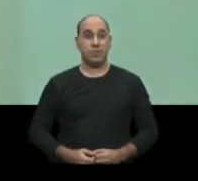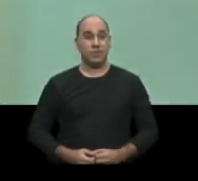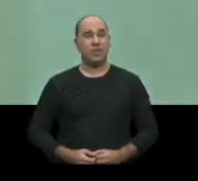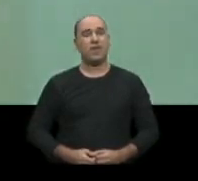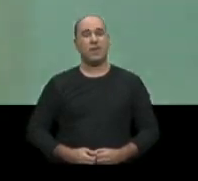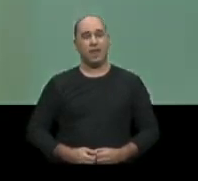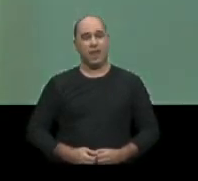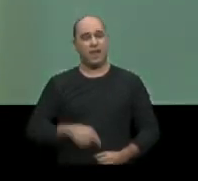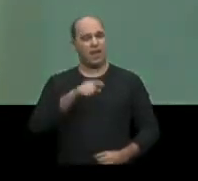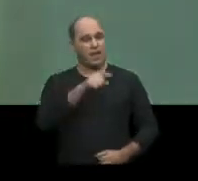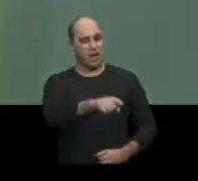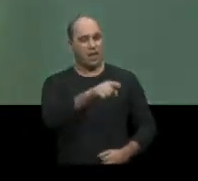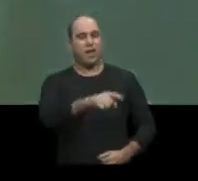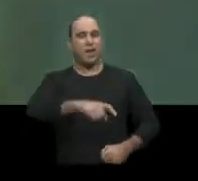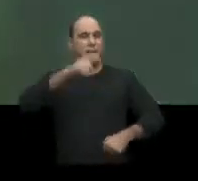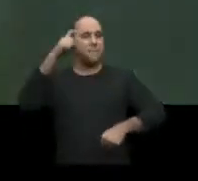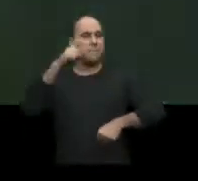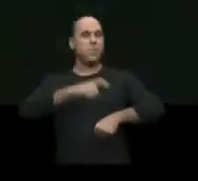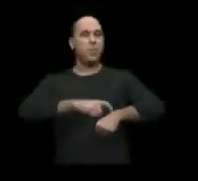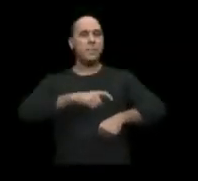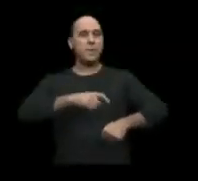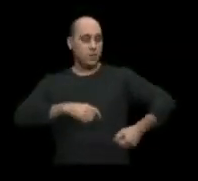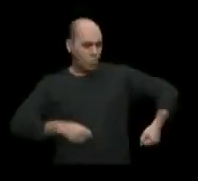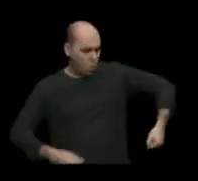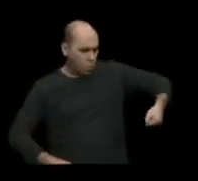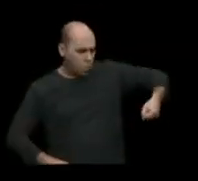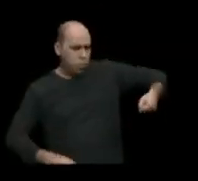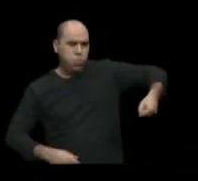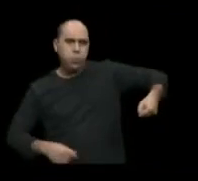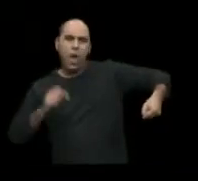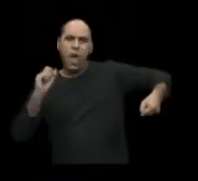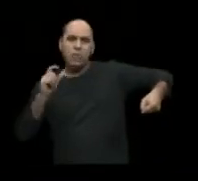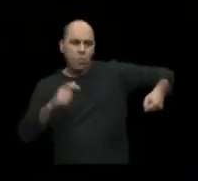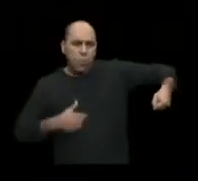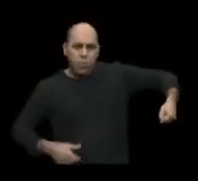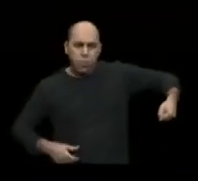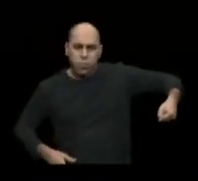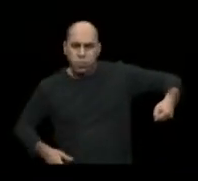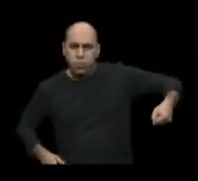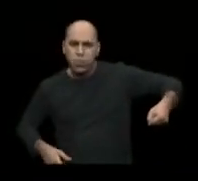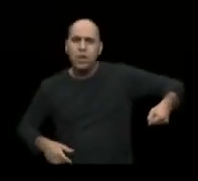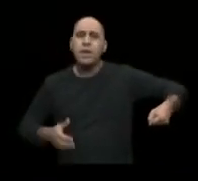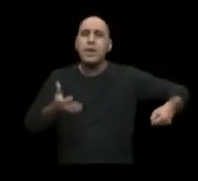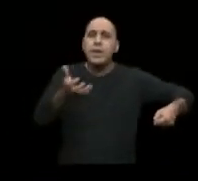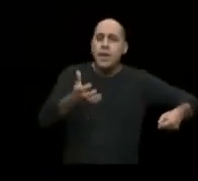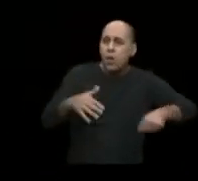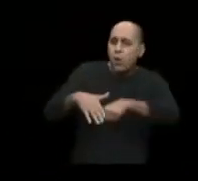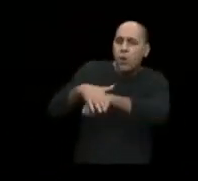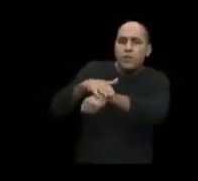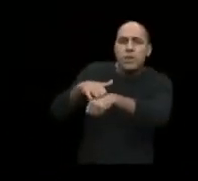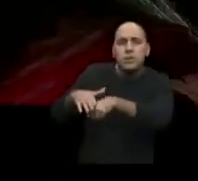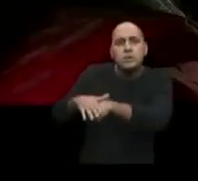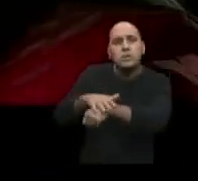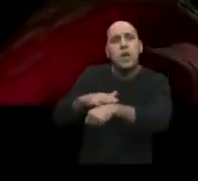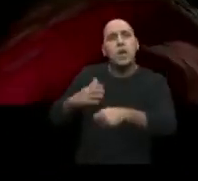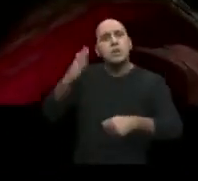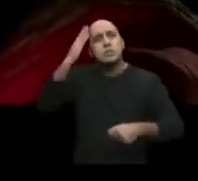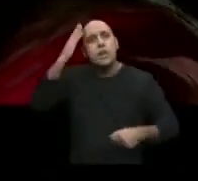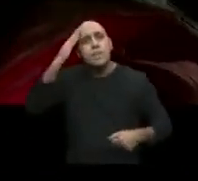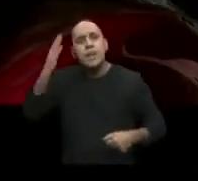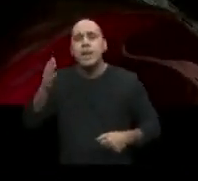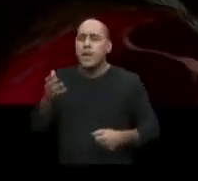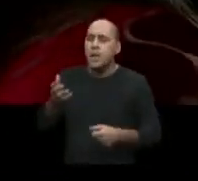Naquele hospital, quando a equipe chegou da doação de órgãos, que eles queriam conversar com a gente,